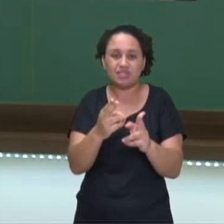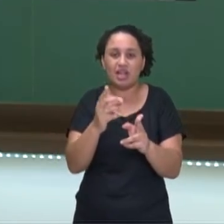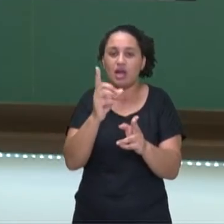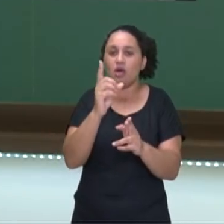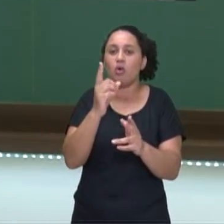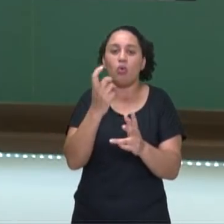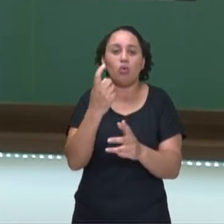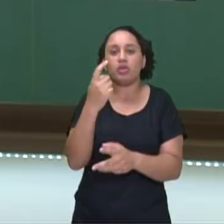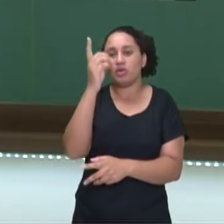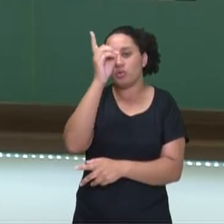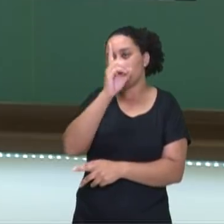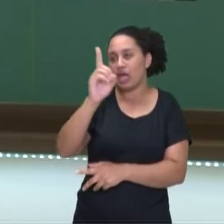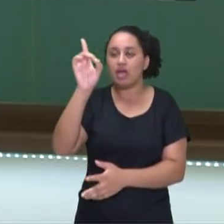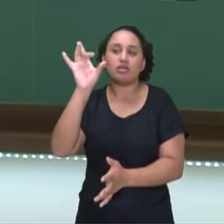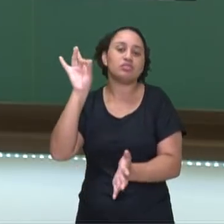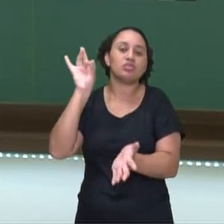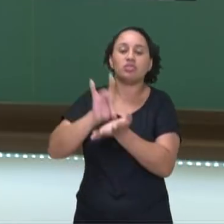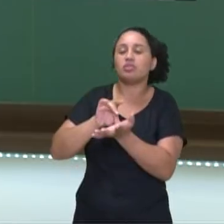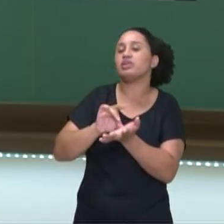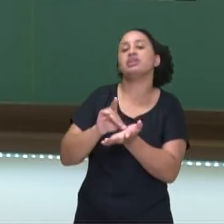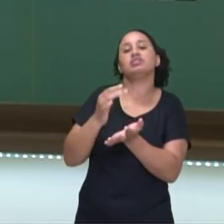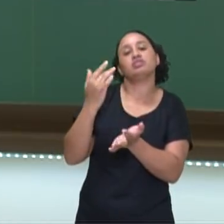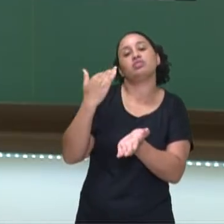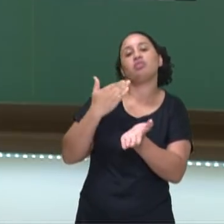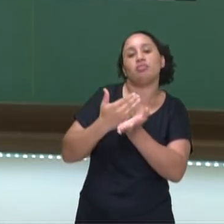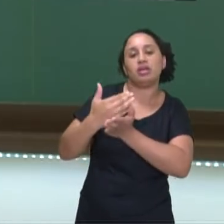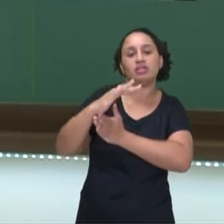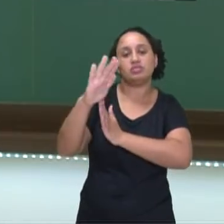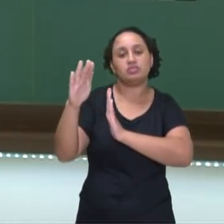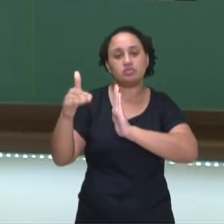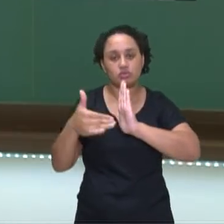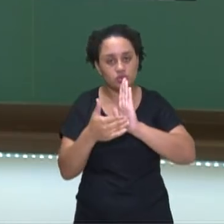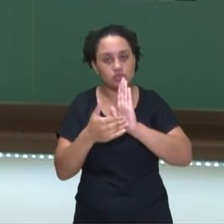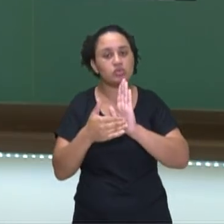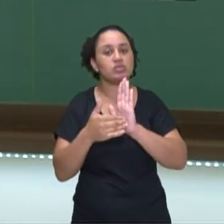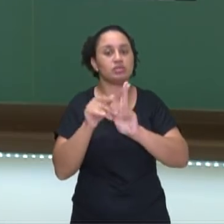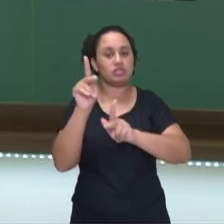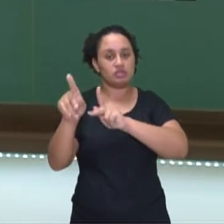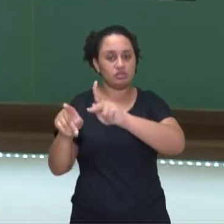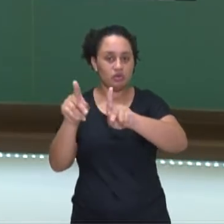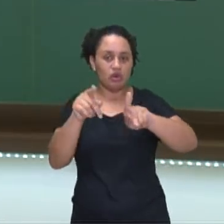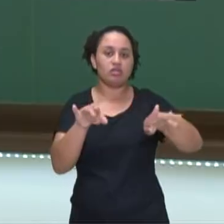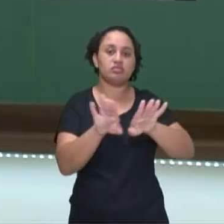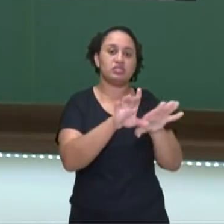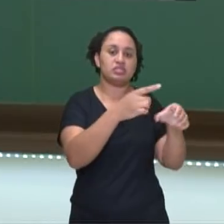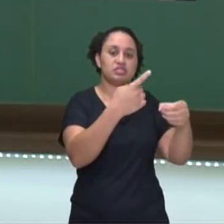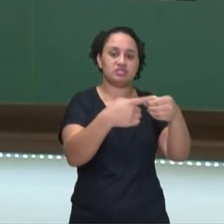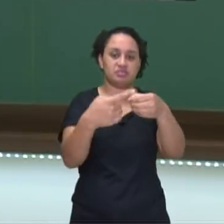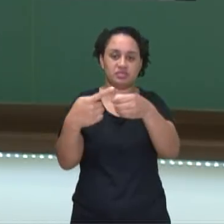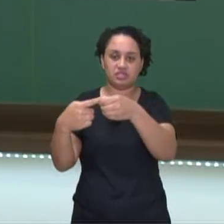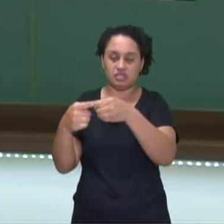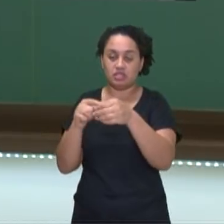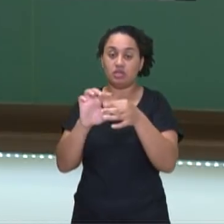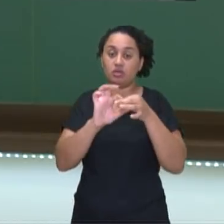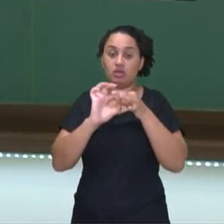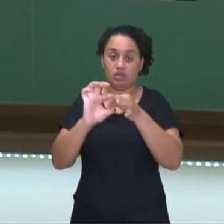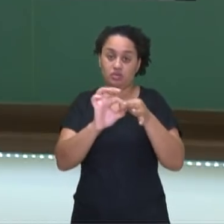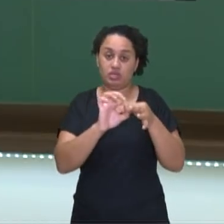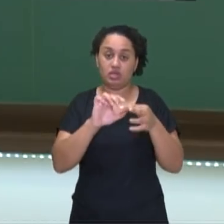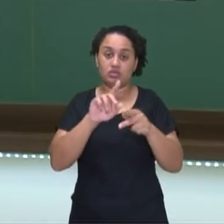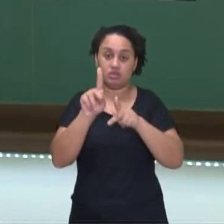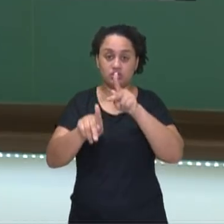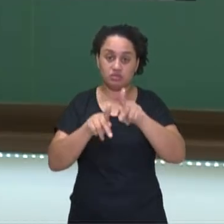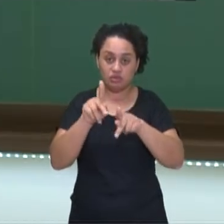Deus criador, a mesma origem divina para esses povos e essas cidades. Então, a união dos povos iorubás. Língua,